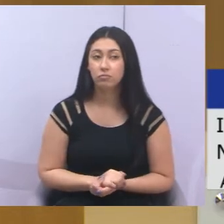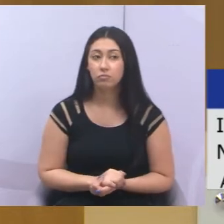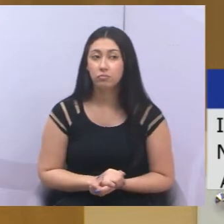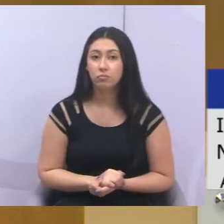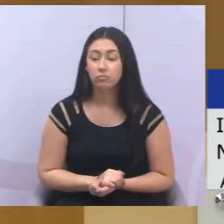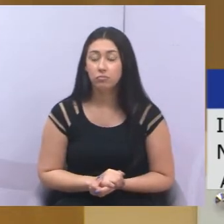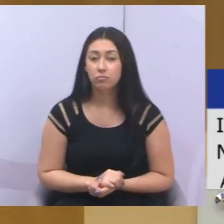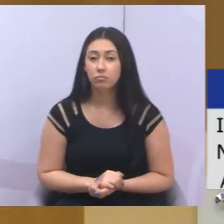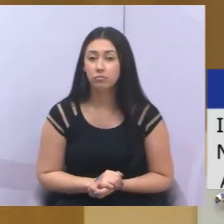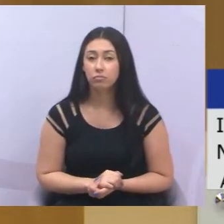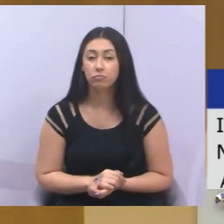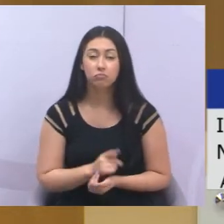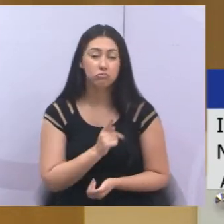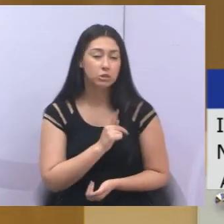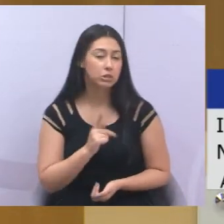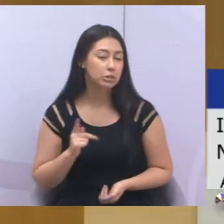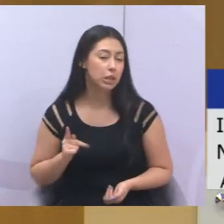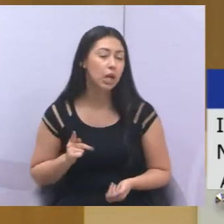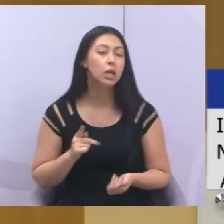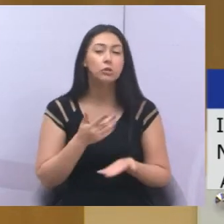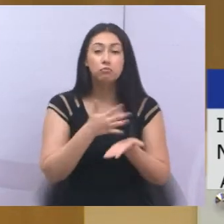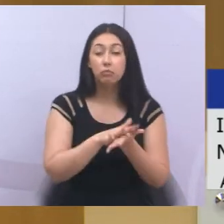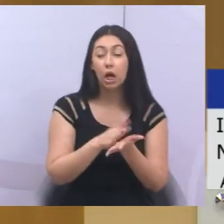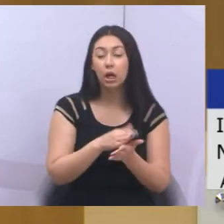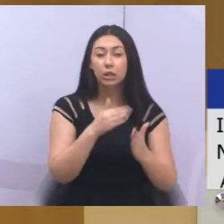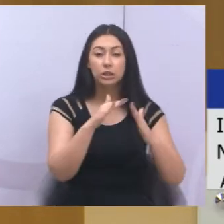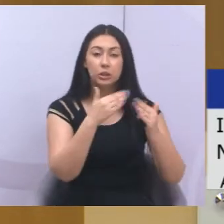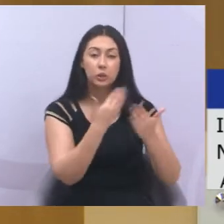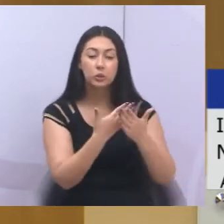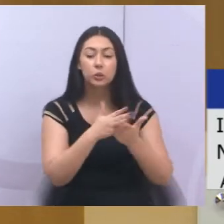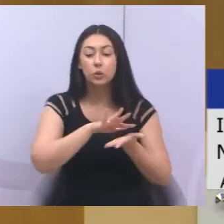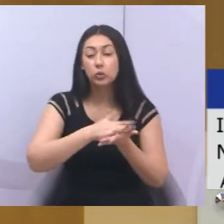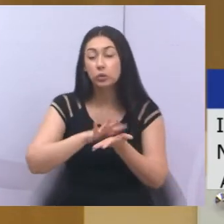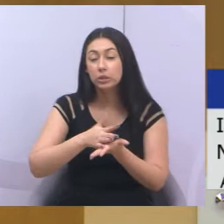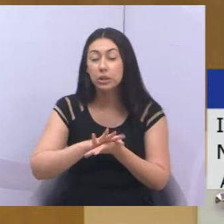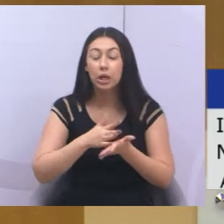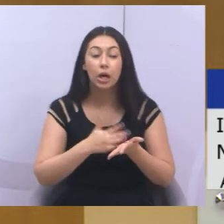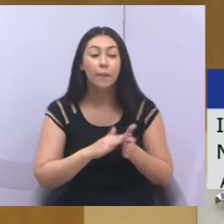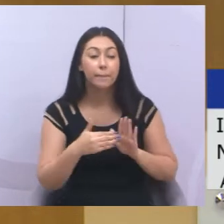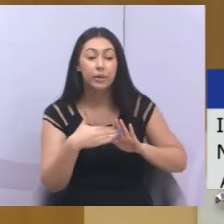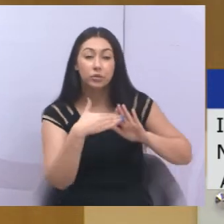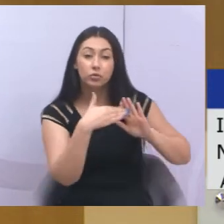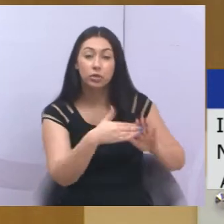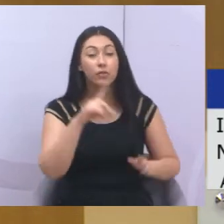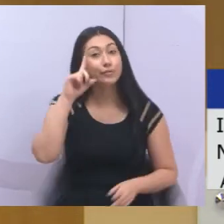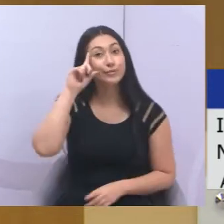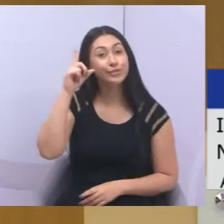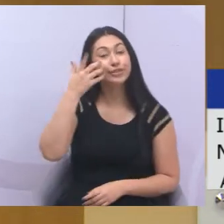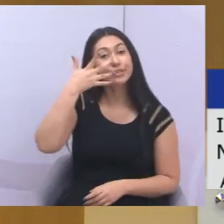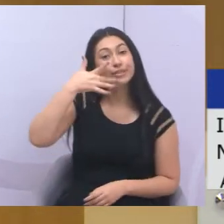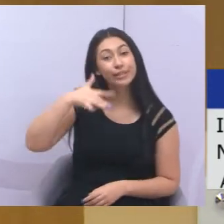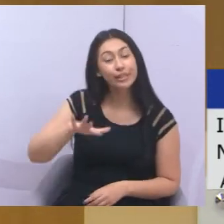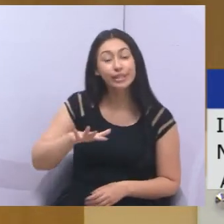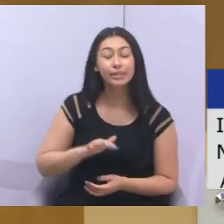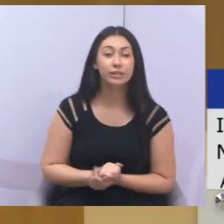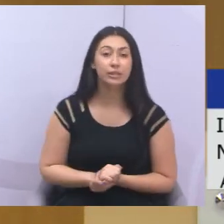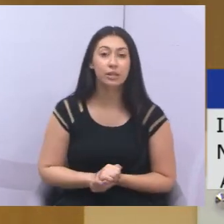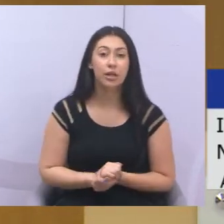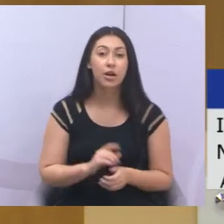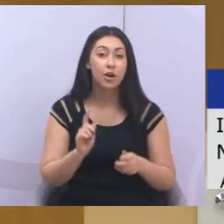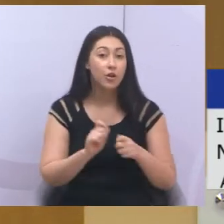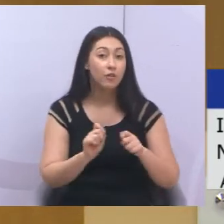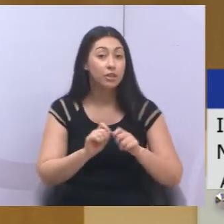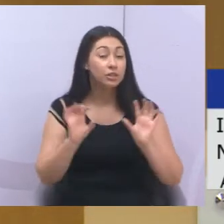Presidente de associações, presidente de escola de samba. Eles que se preocupavam com o Dia das Crianças. É eles que se preocupavam com o evento